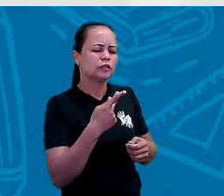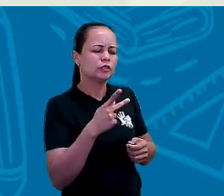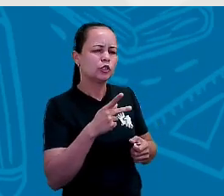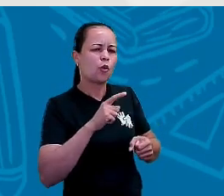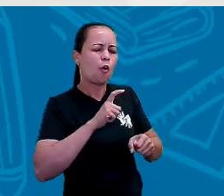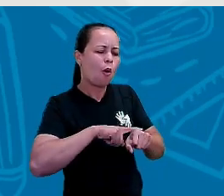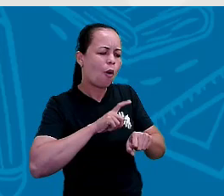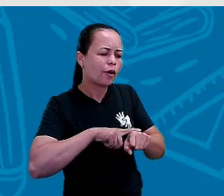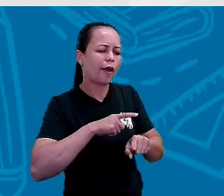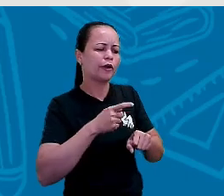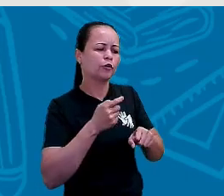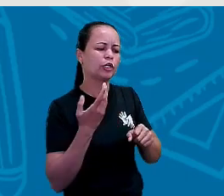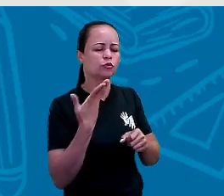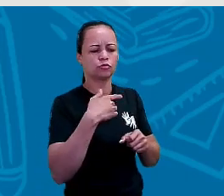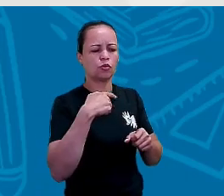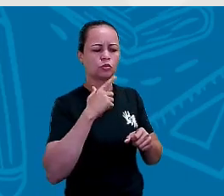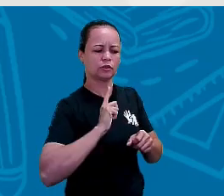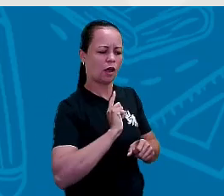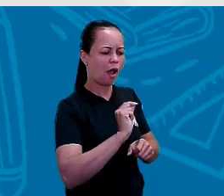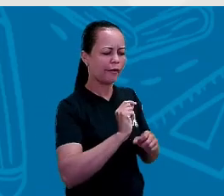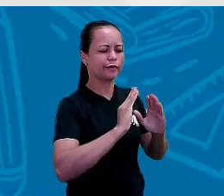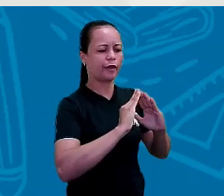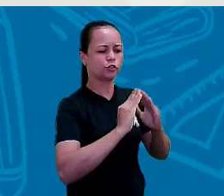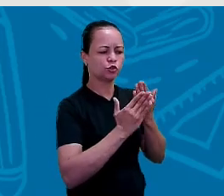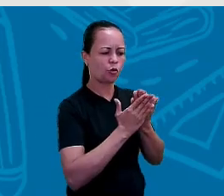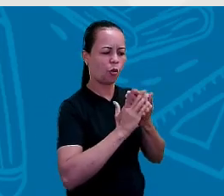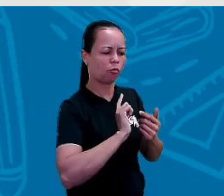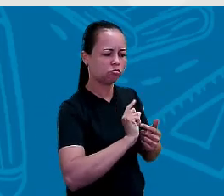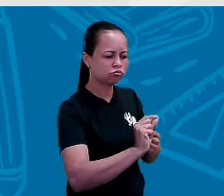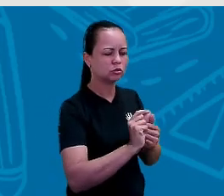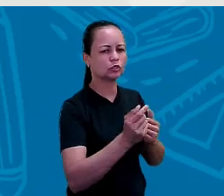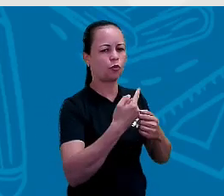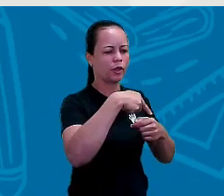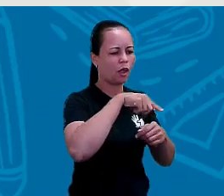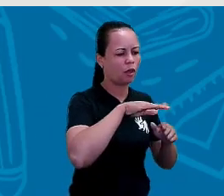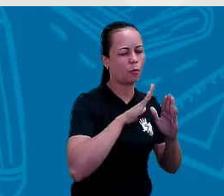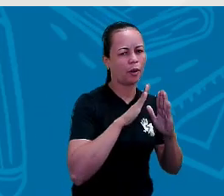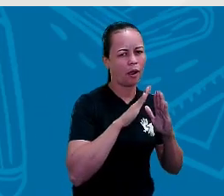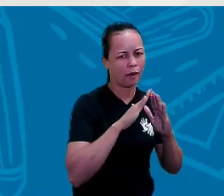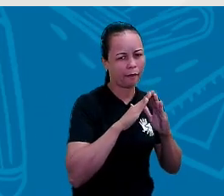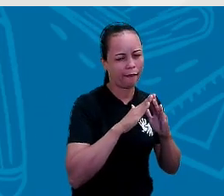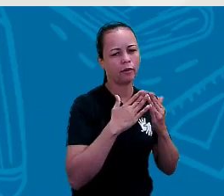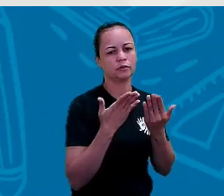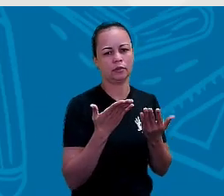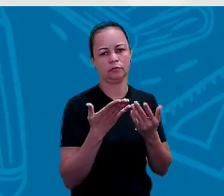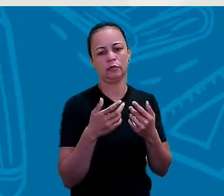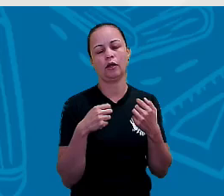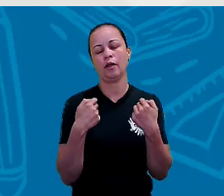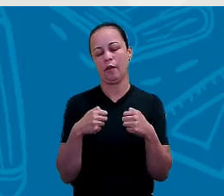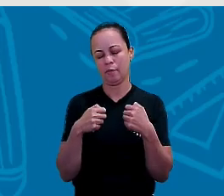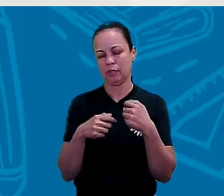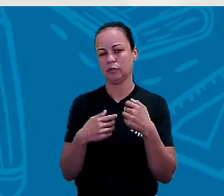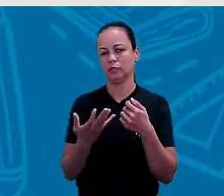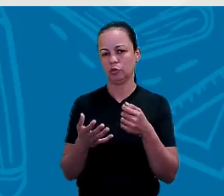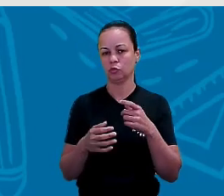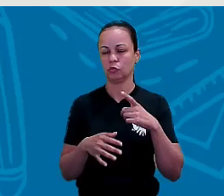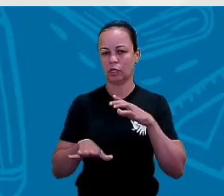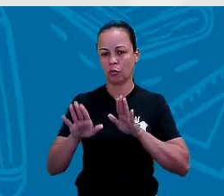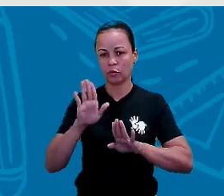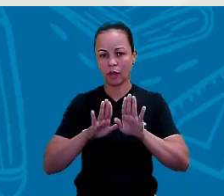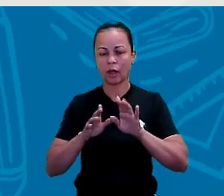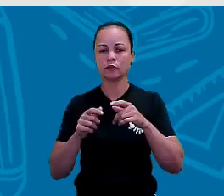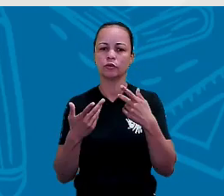escola, que eu estou indo para casa. Aí a gente tem que ter as medidas, então, outras medidas, como por exemplo,